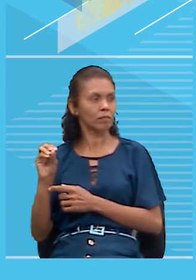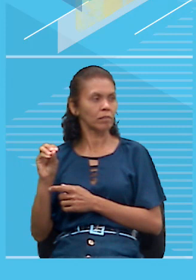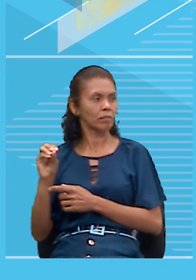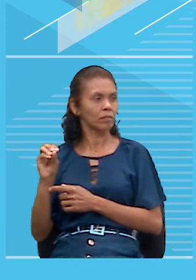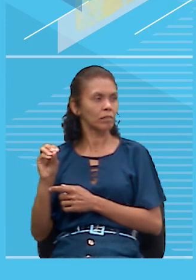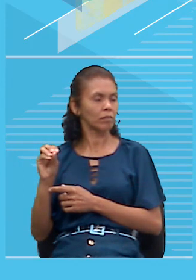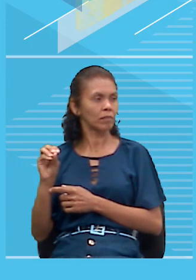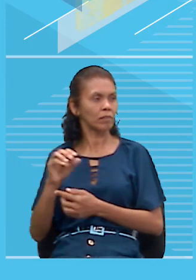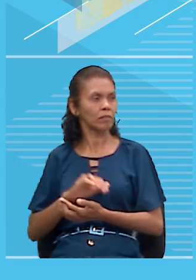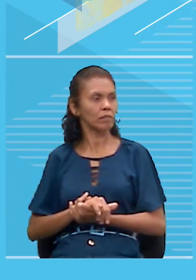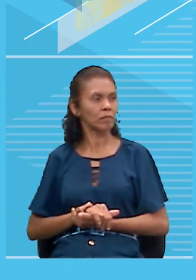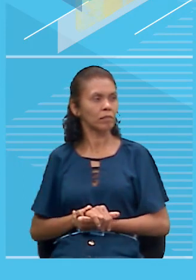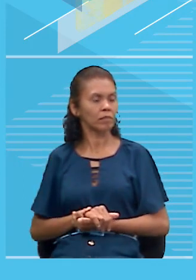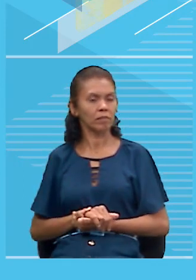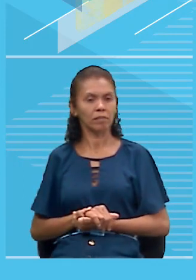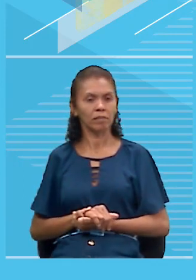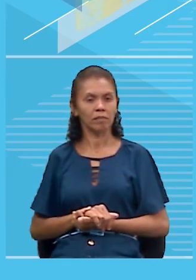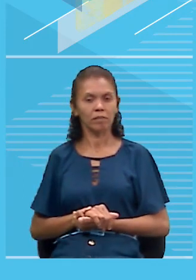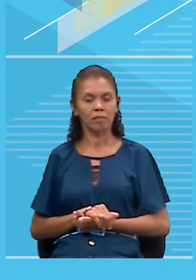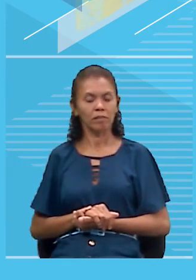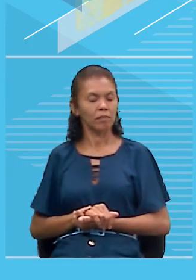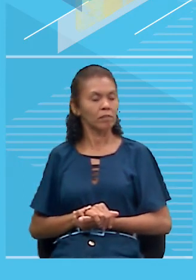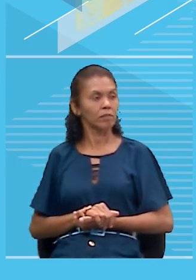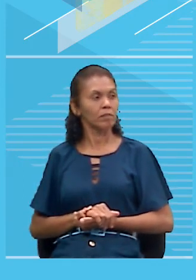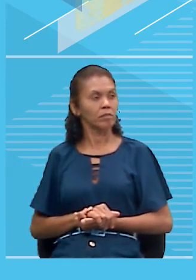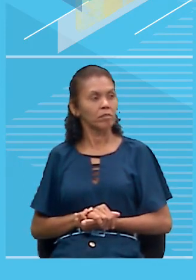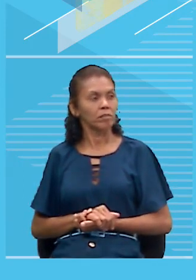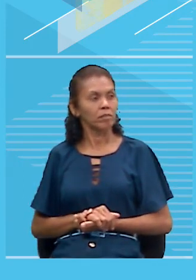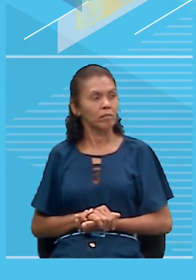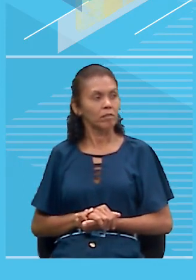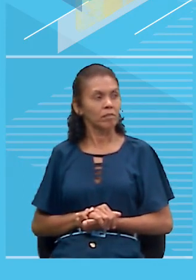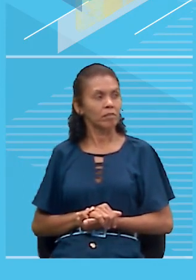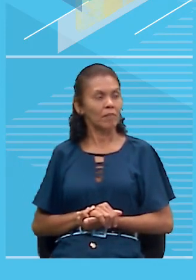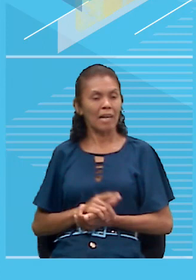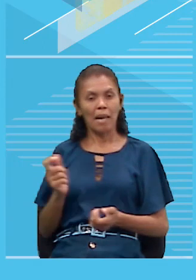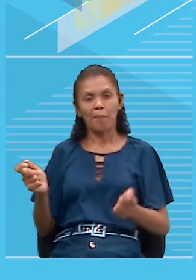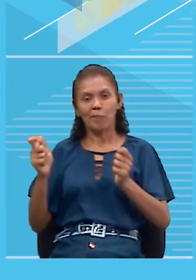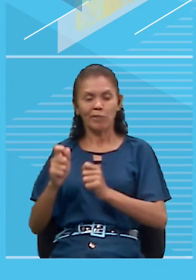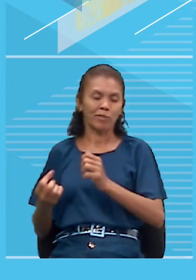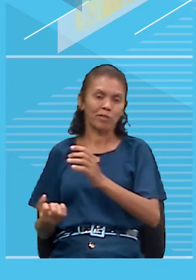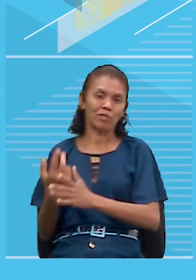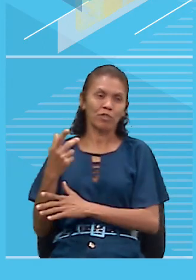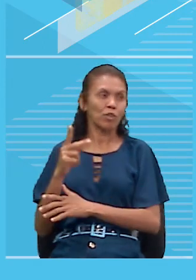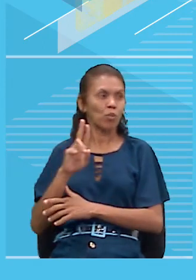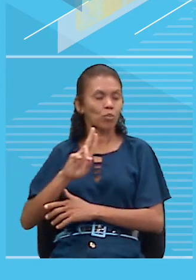quer dizer que um livro Geografia pode aparecer um novo um novo nome de um país pode beber curta